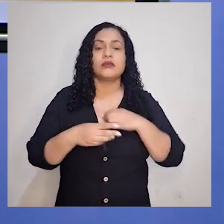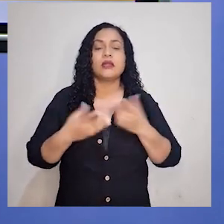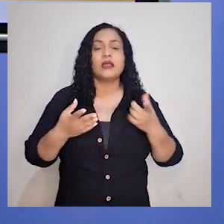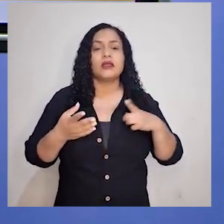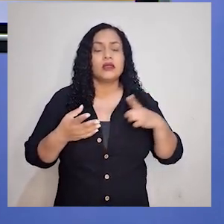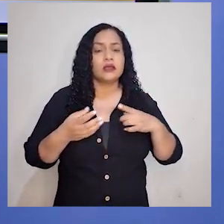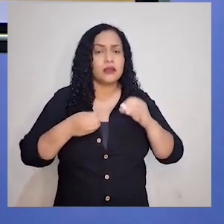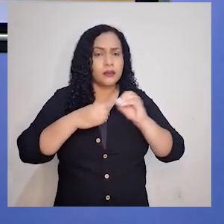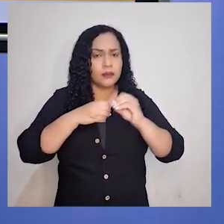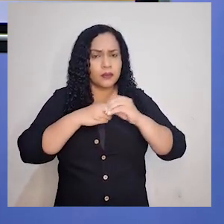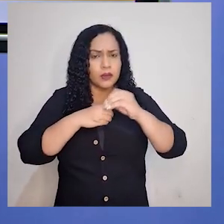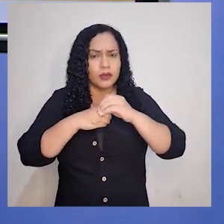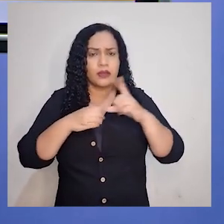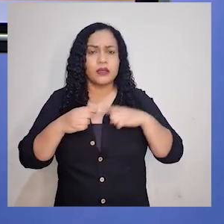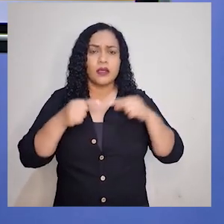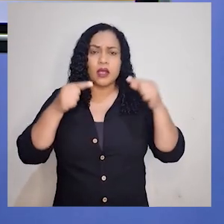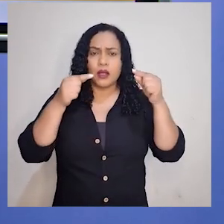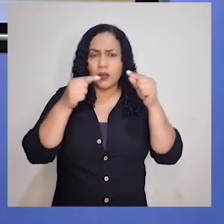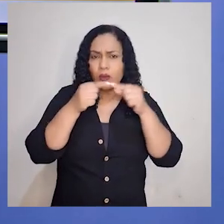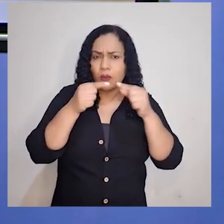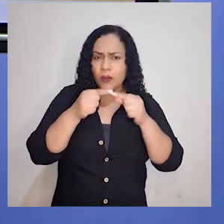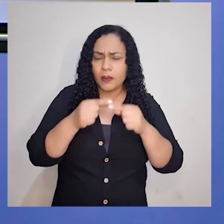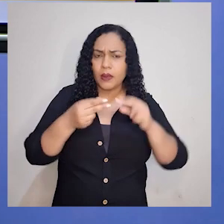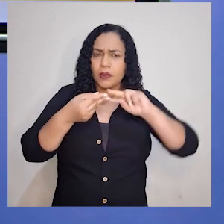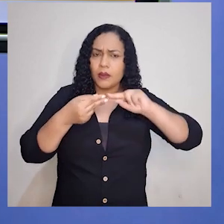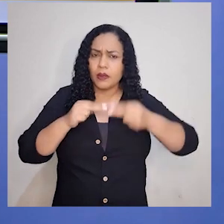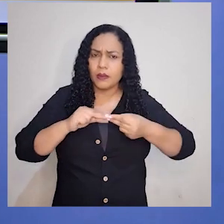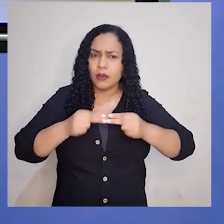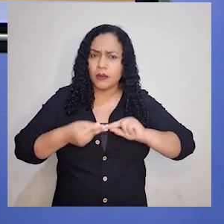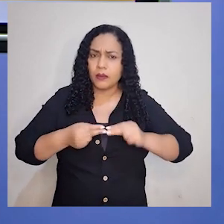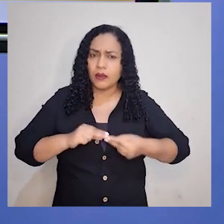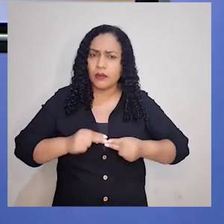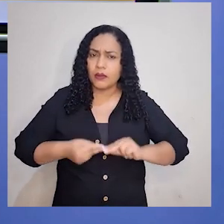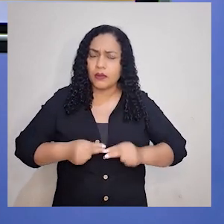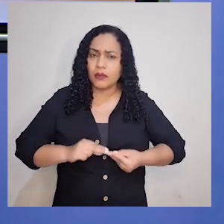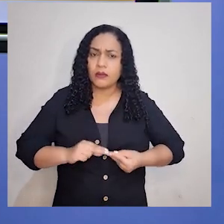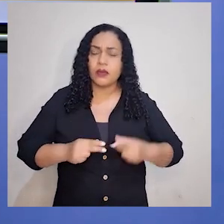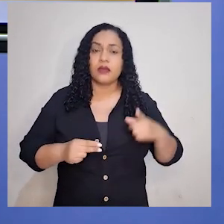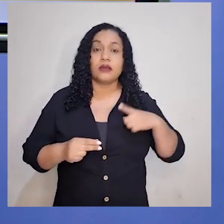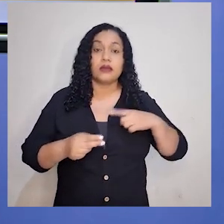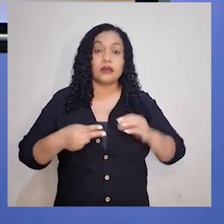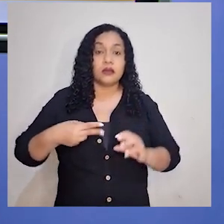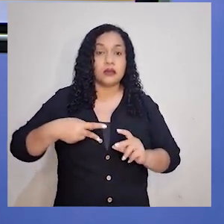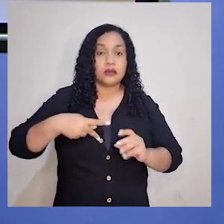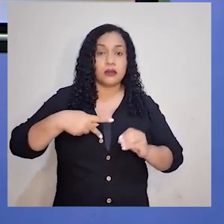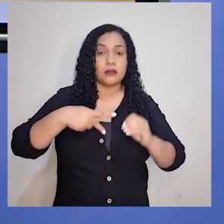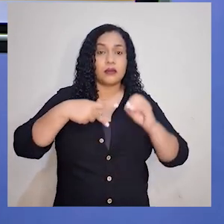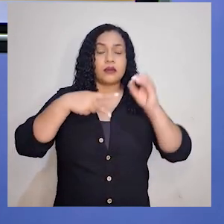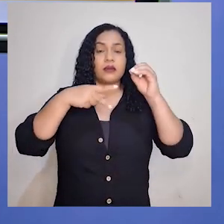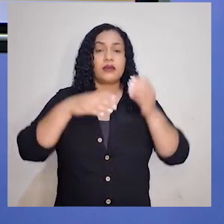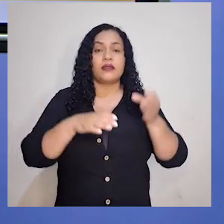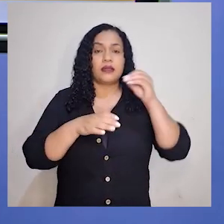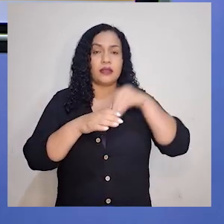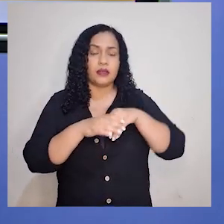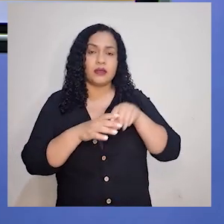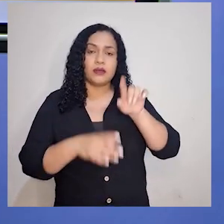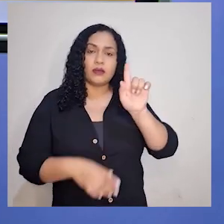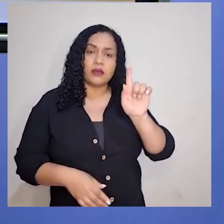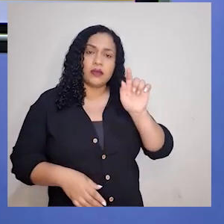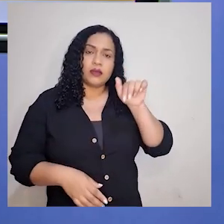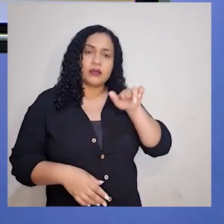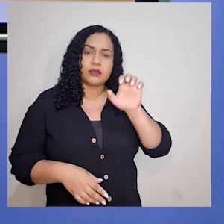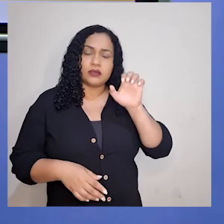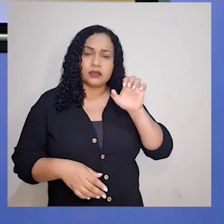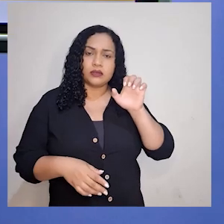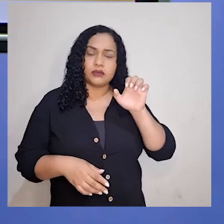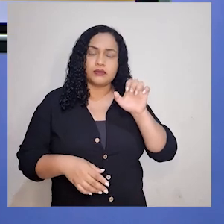Na molécula de DNA nós temos algumas sequências. Essas sequências que codificam, que formam as proteínas, são chamadas de genes.